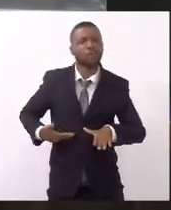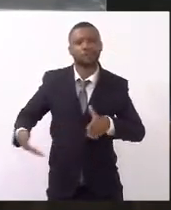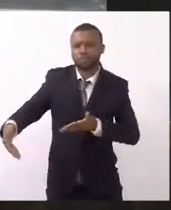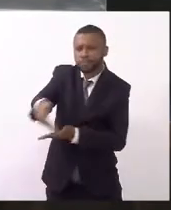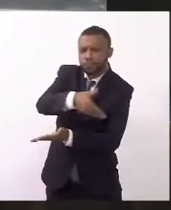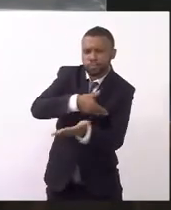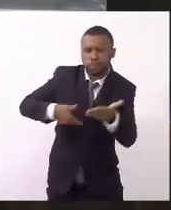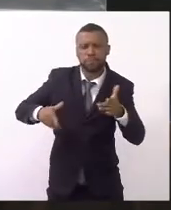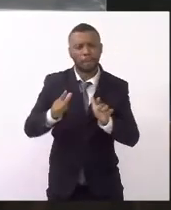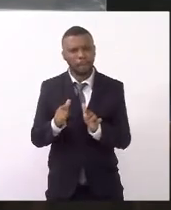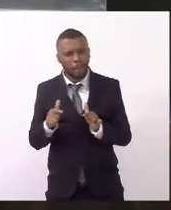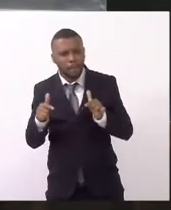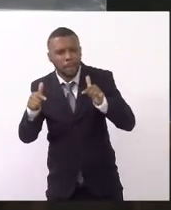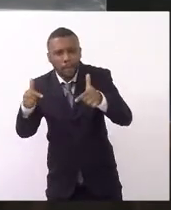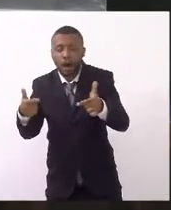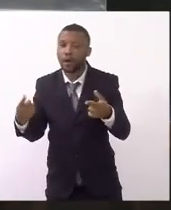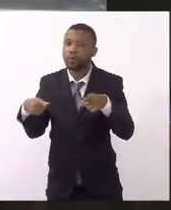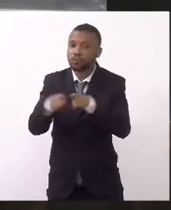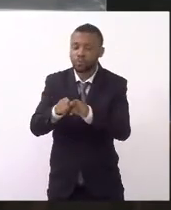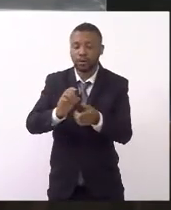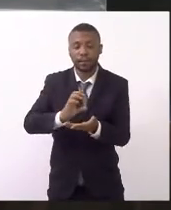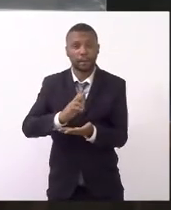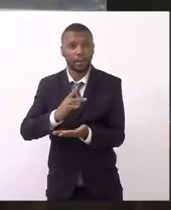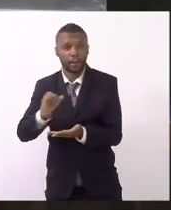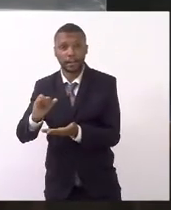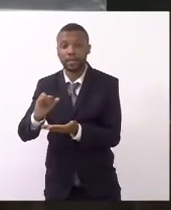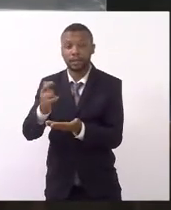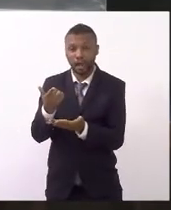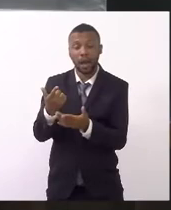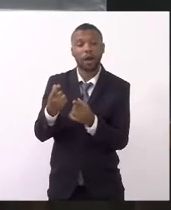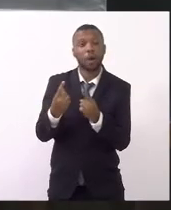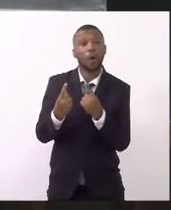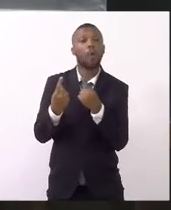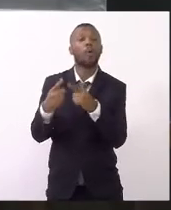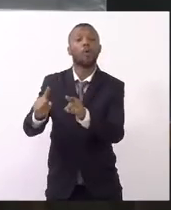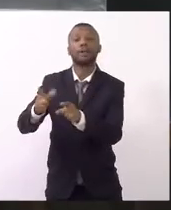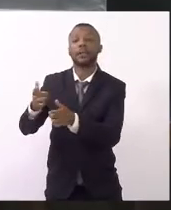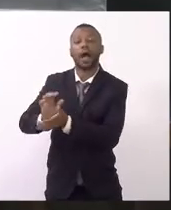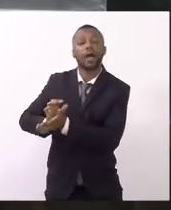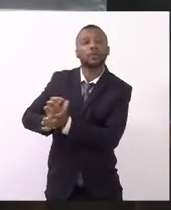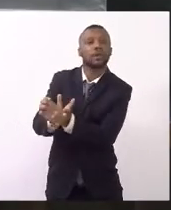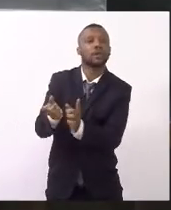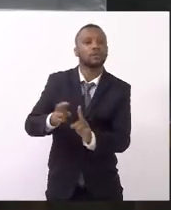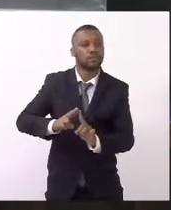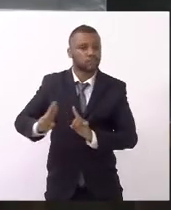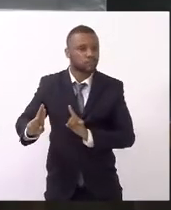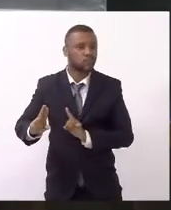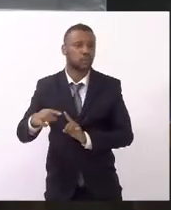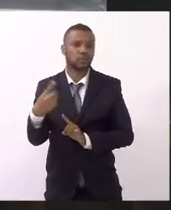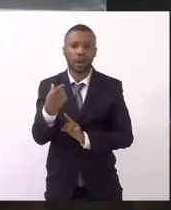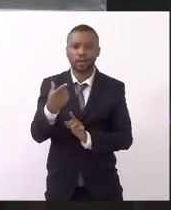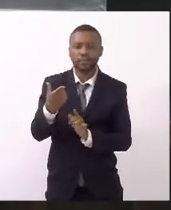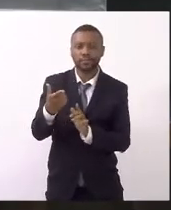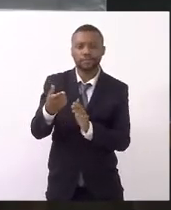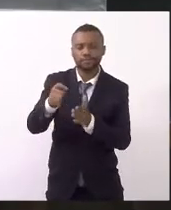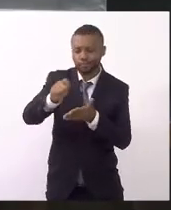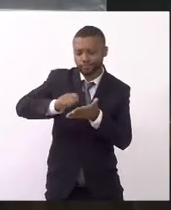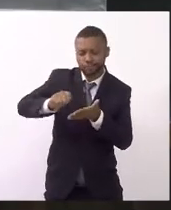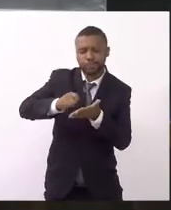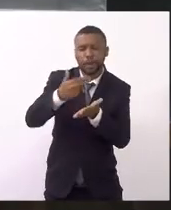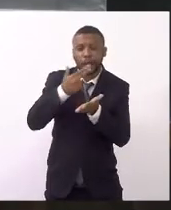ativamente da CPI contra intolerância religiosa elaboramos castilhas